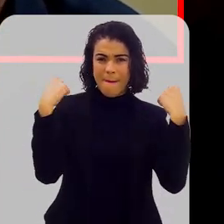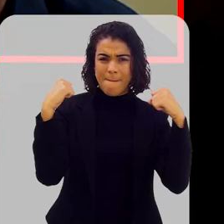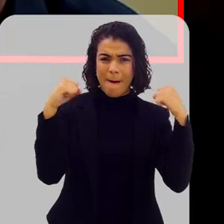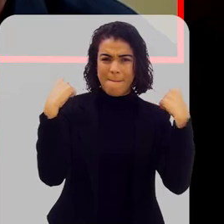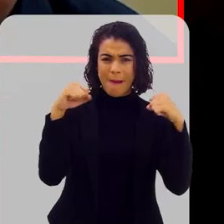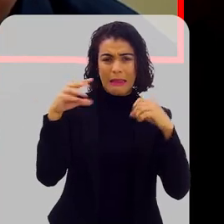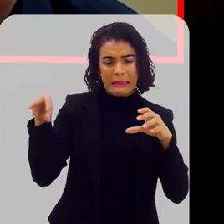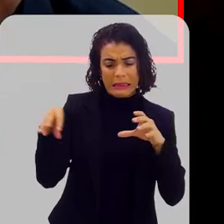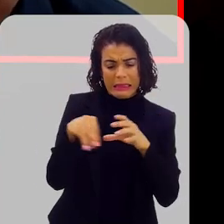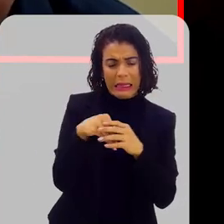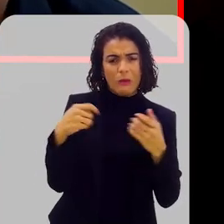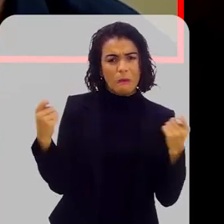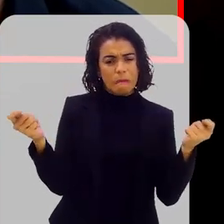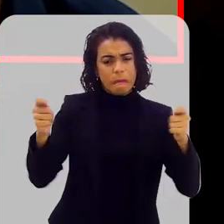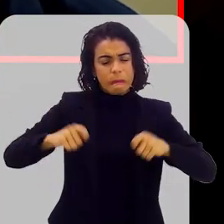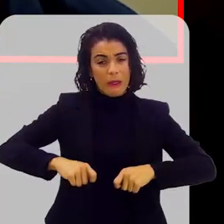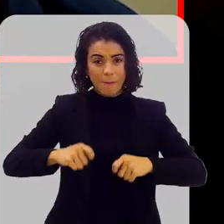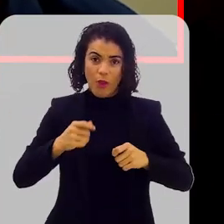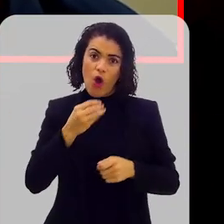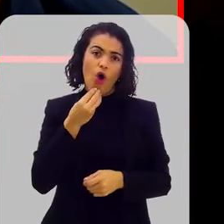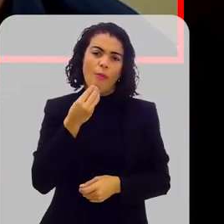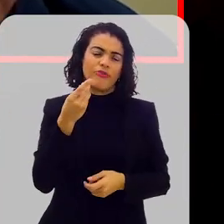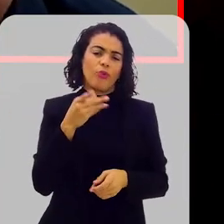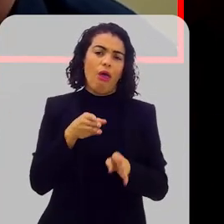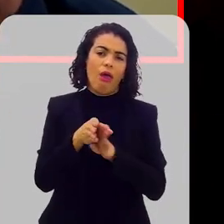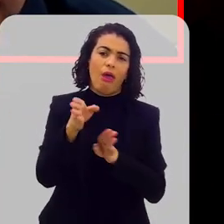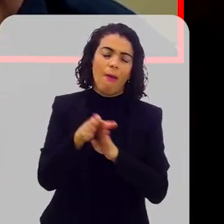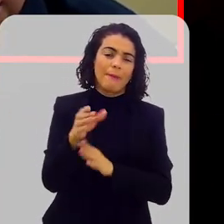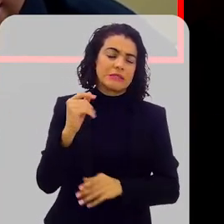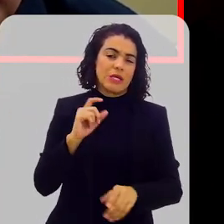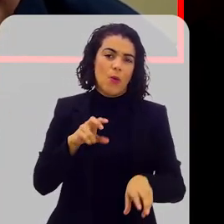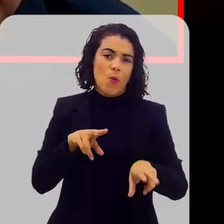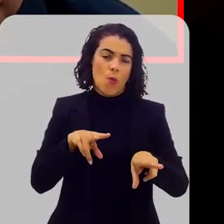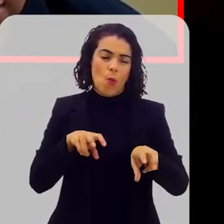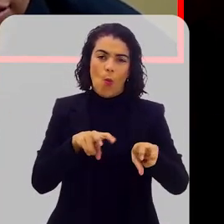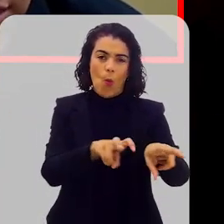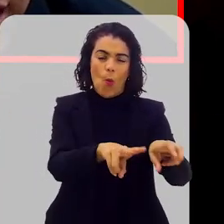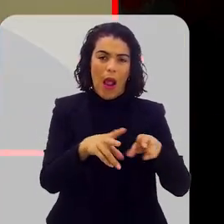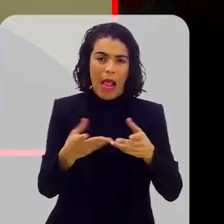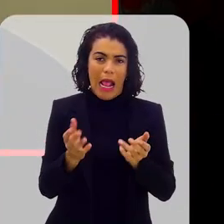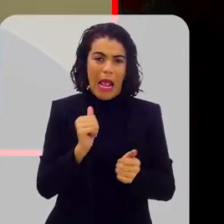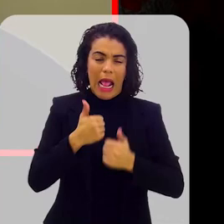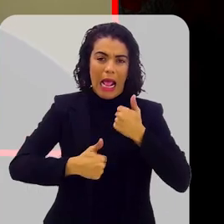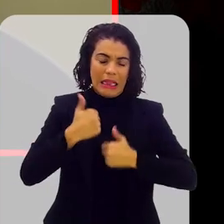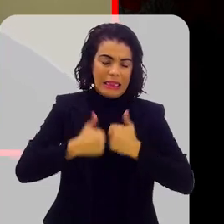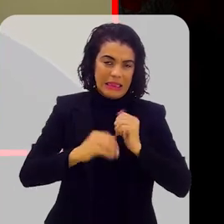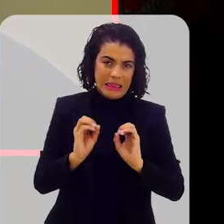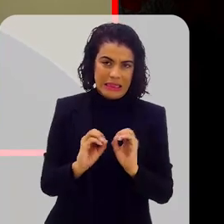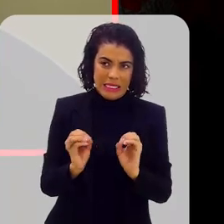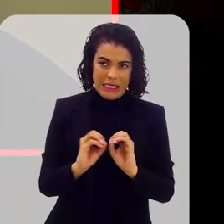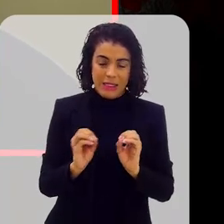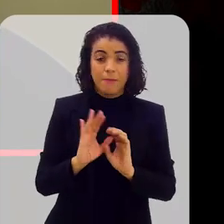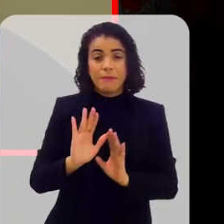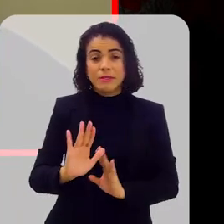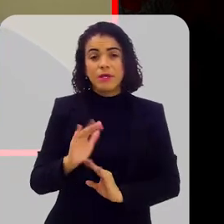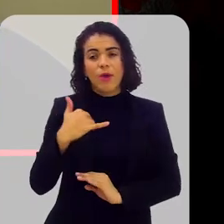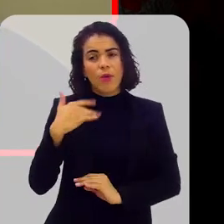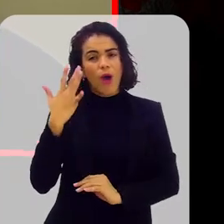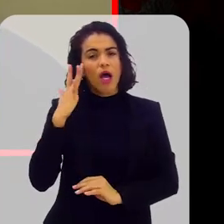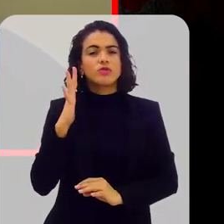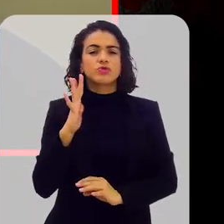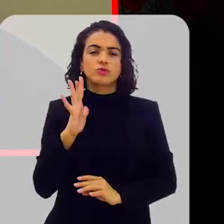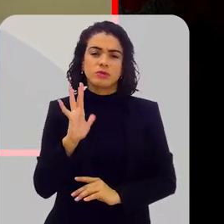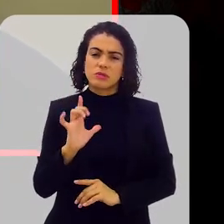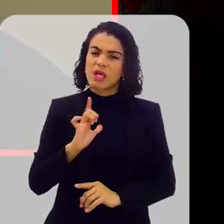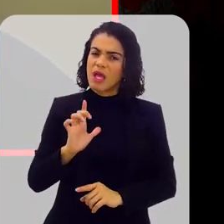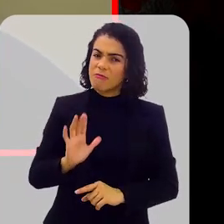rotina de atividade física, dentro da sua capacidade, é óbvio, você ser atleta, mas dentro da sua capacidade física, né? Sim. Eu